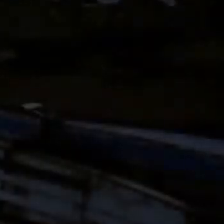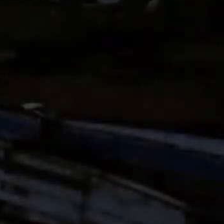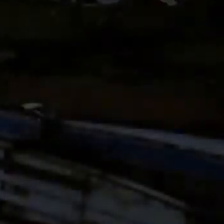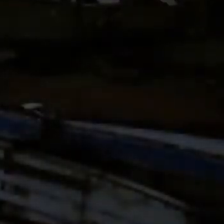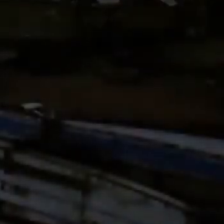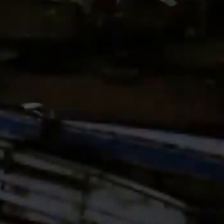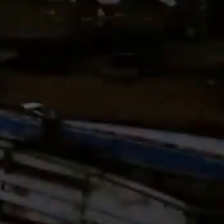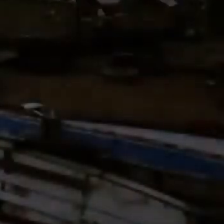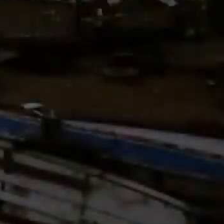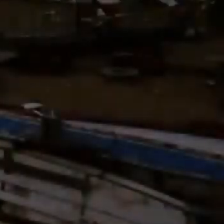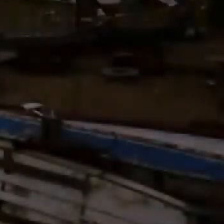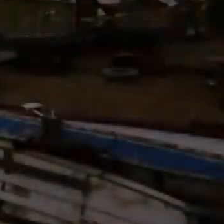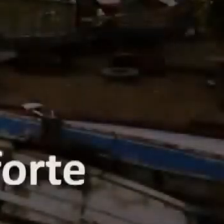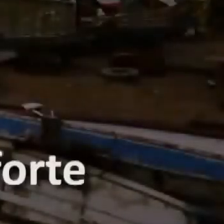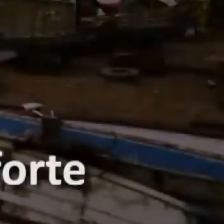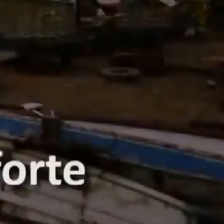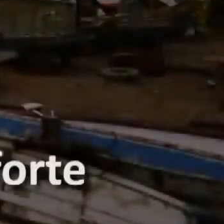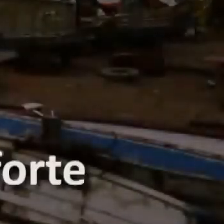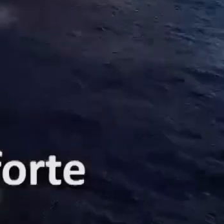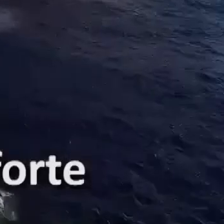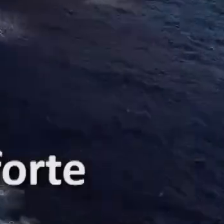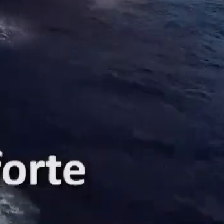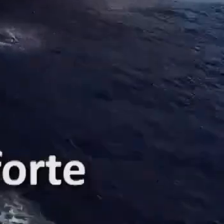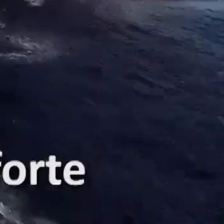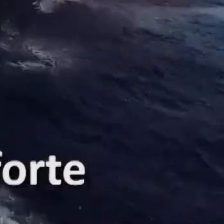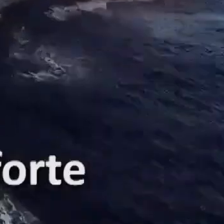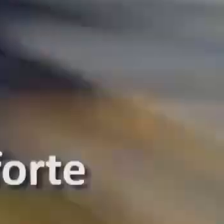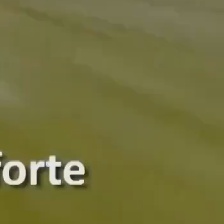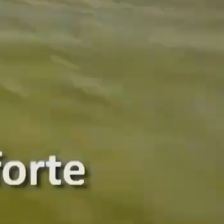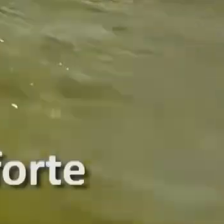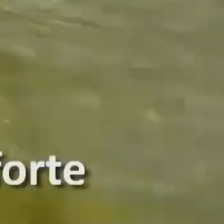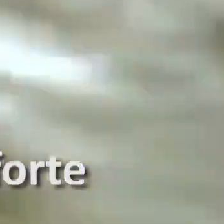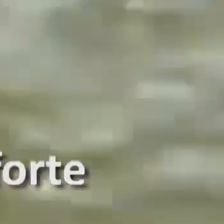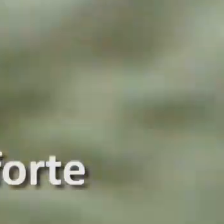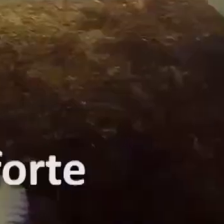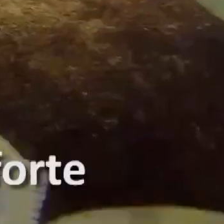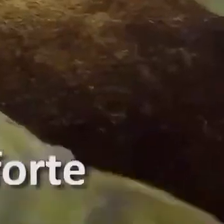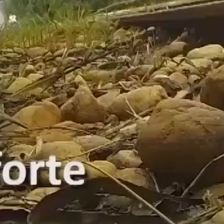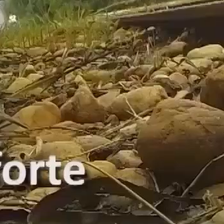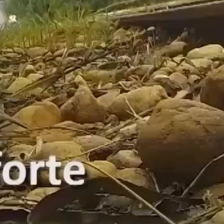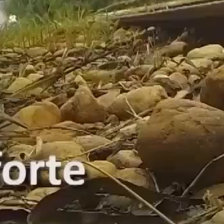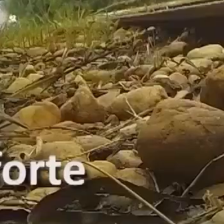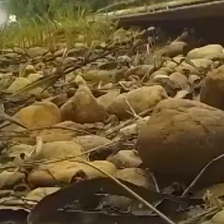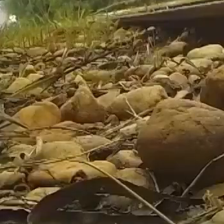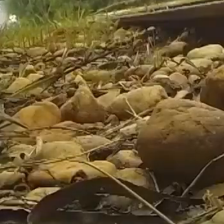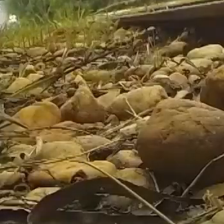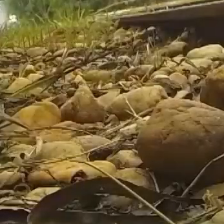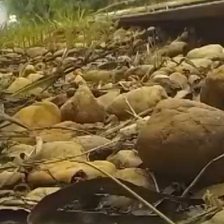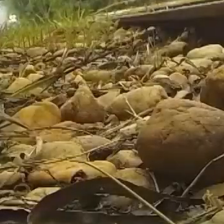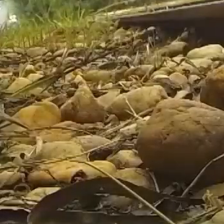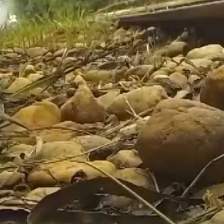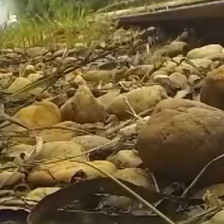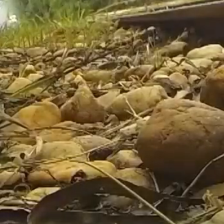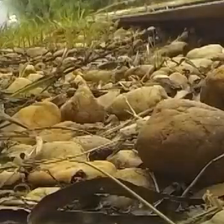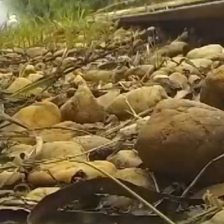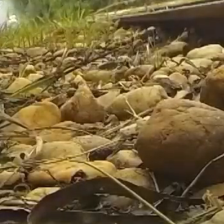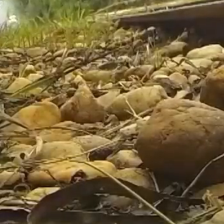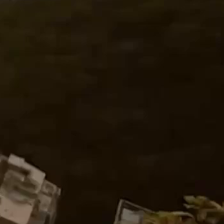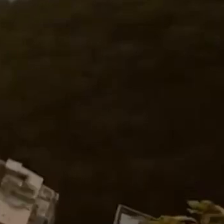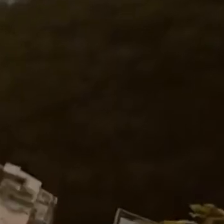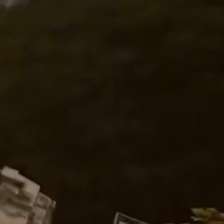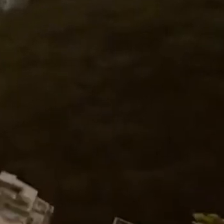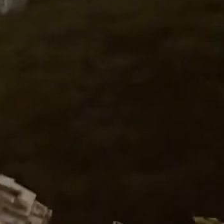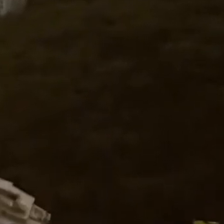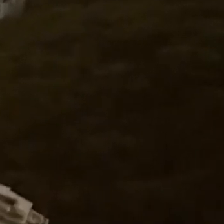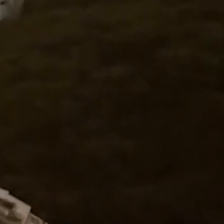dessa igualdade conseguimos conquistar com o braço forte, em teu seio,